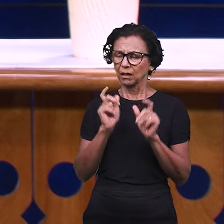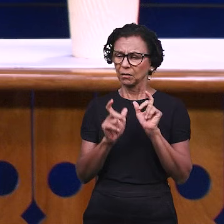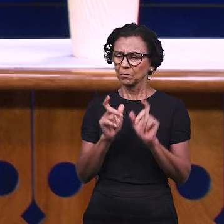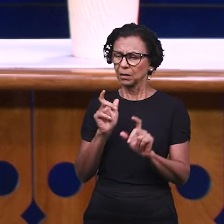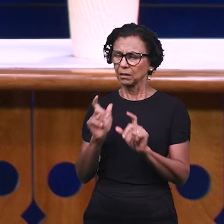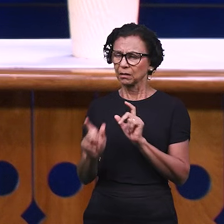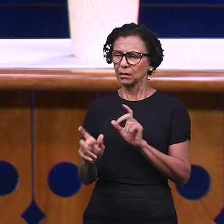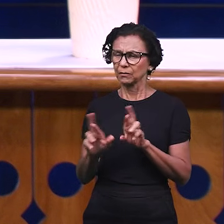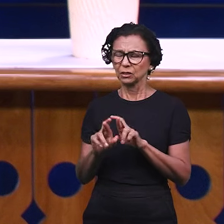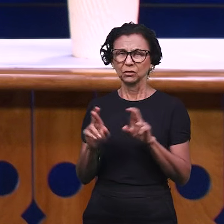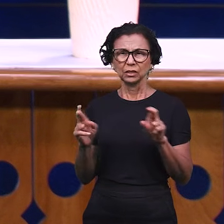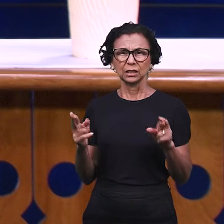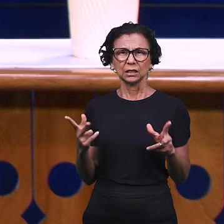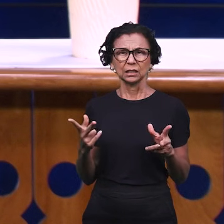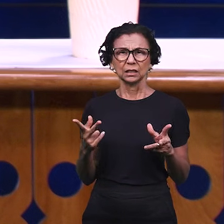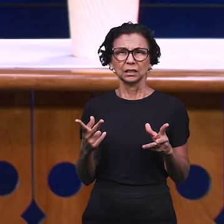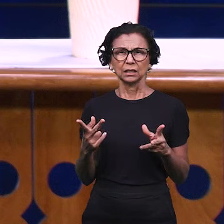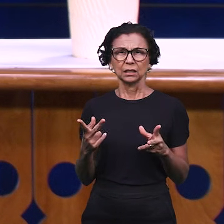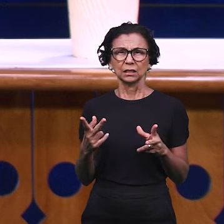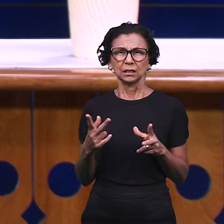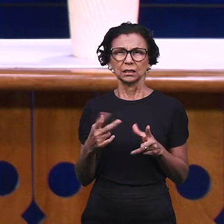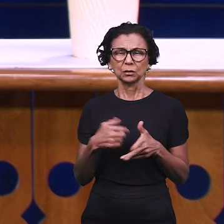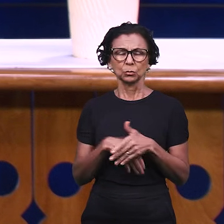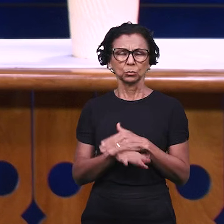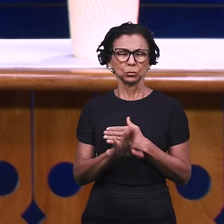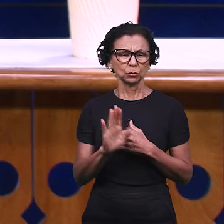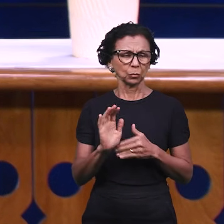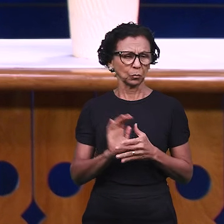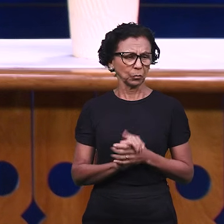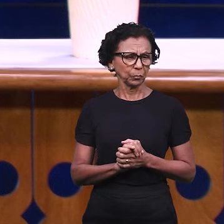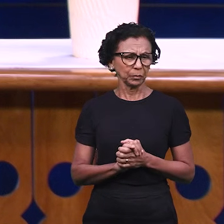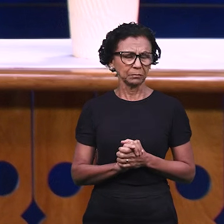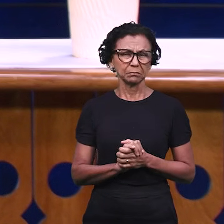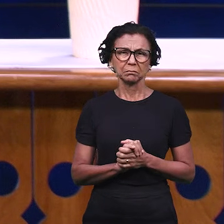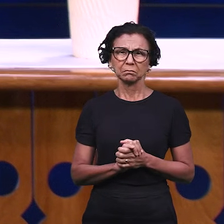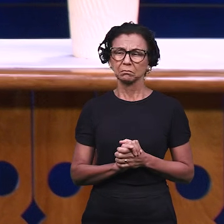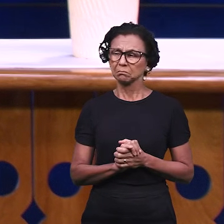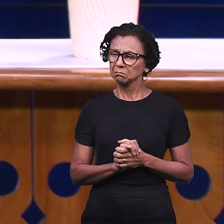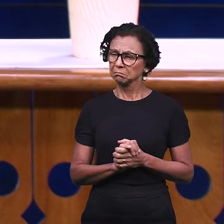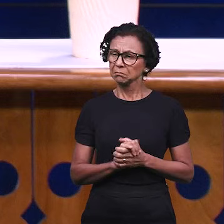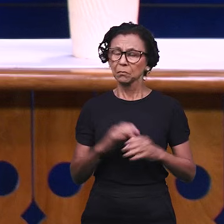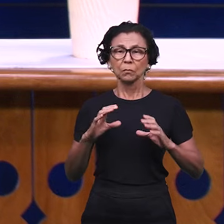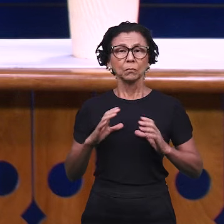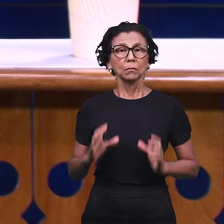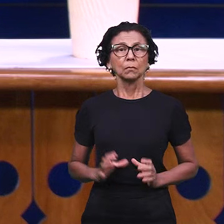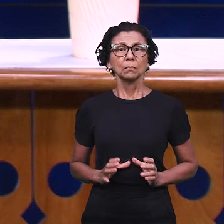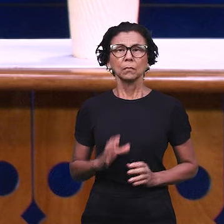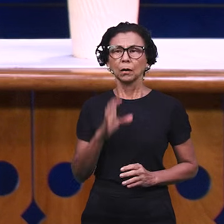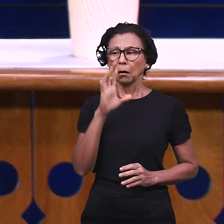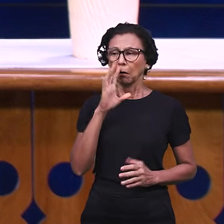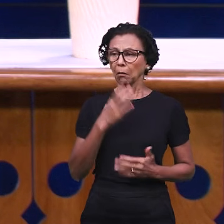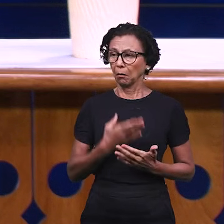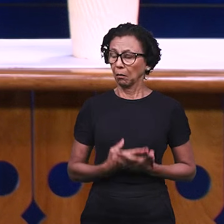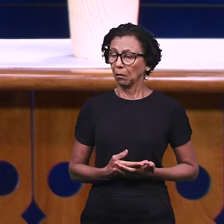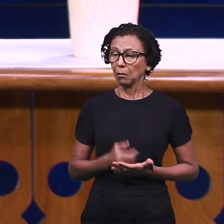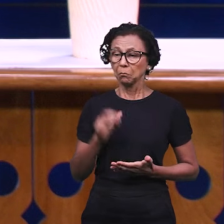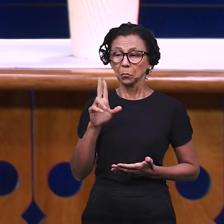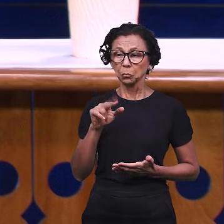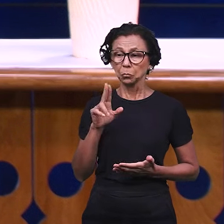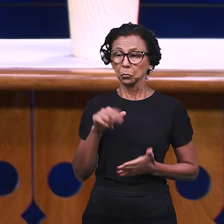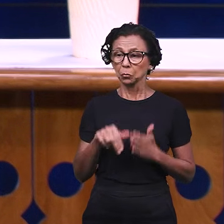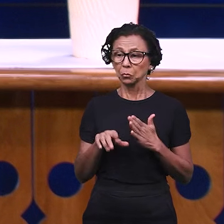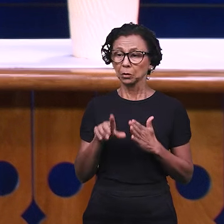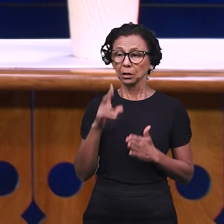Os usos, os costumes, o comportamento era algo maravilhoso, aquilo que nós não